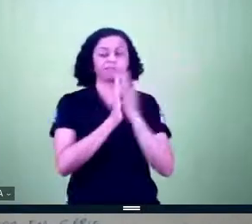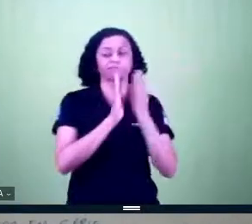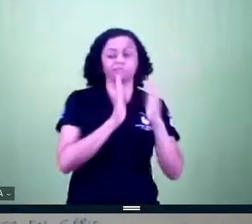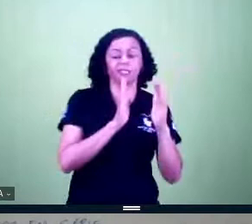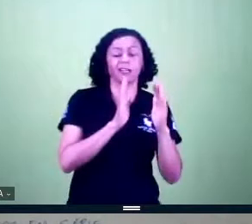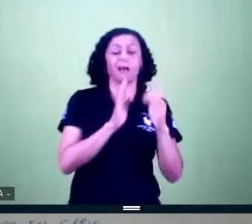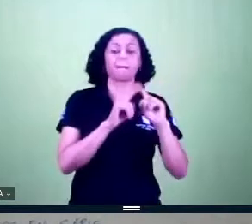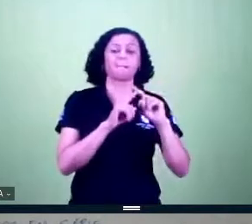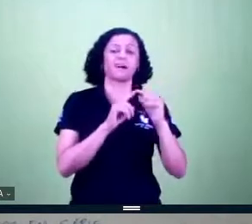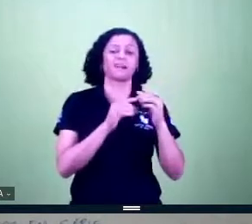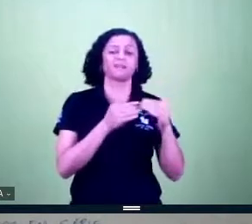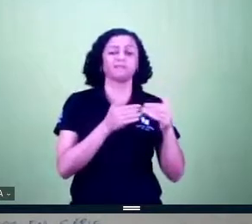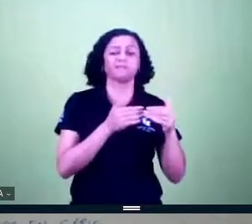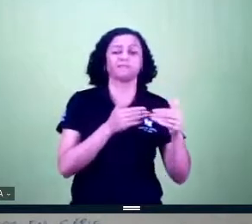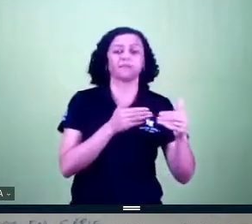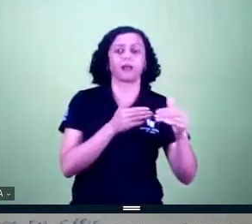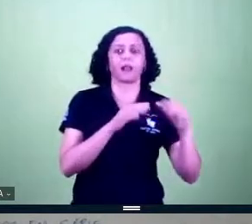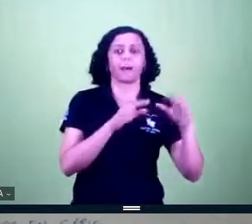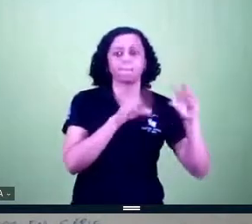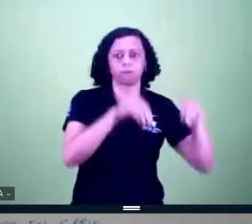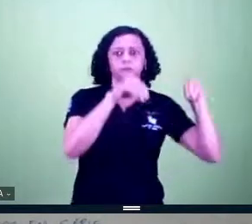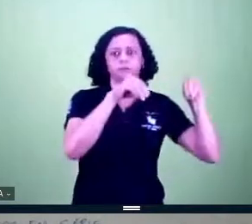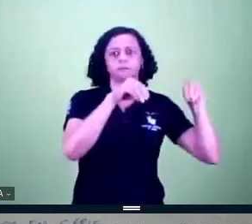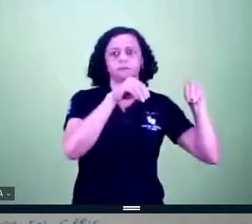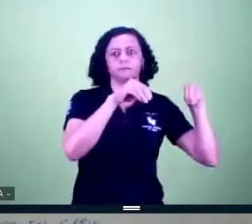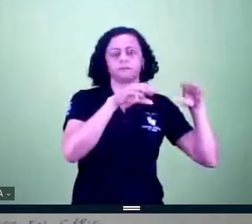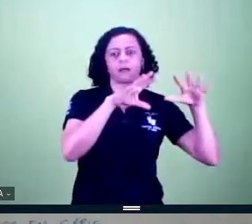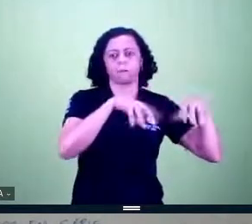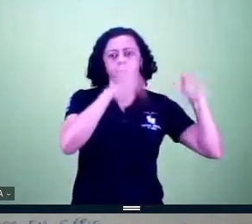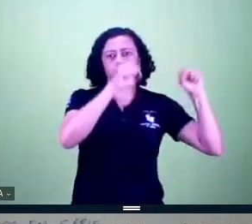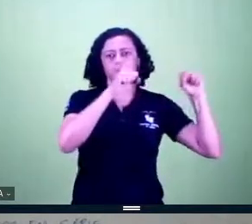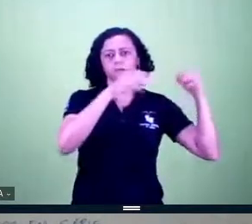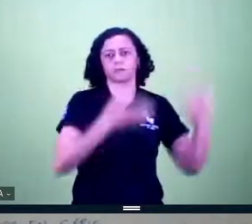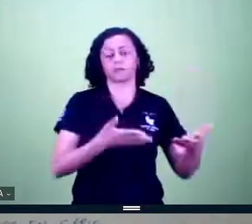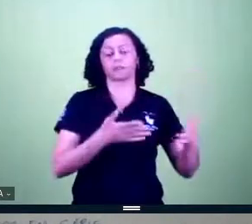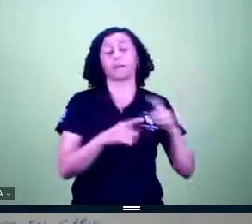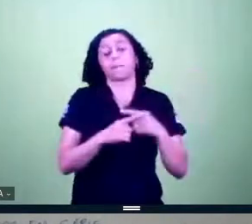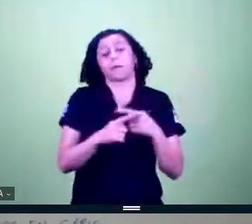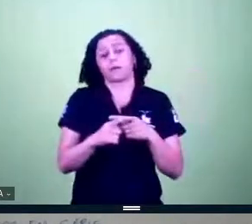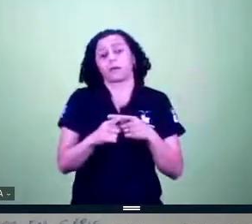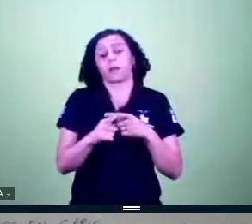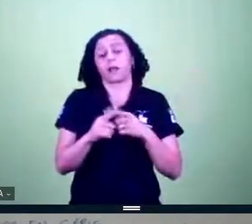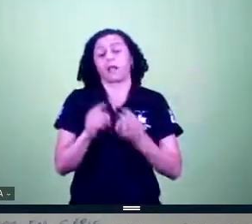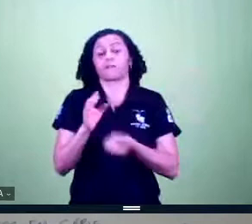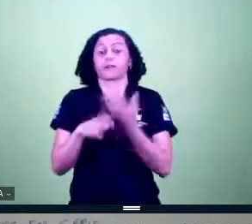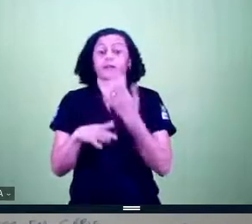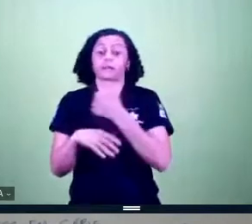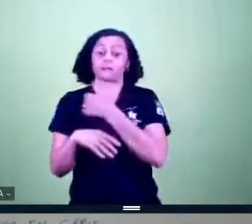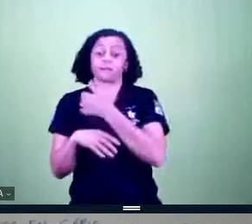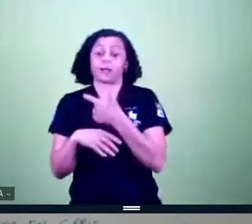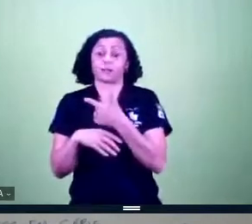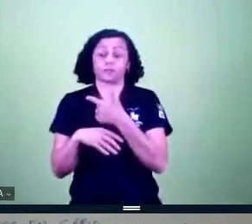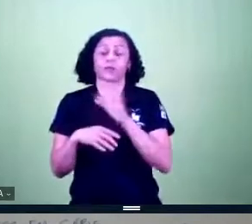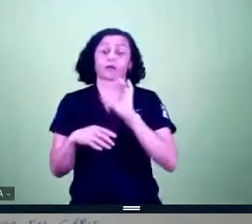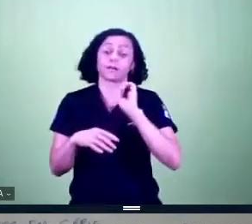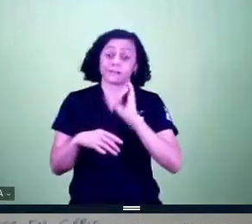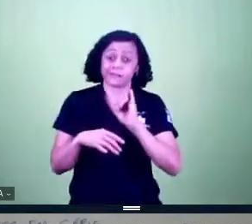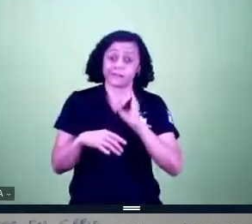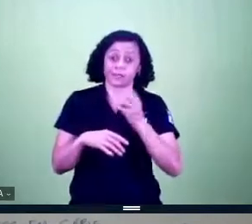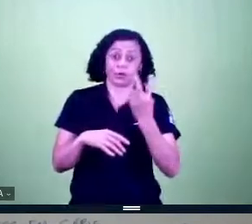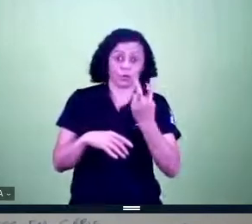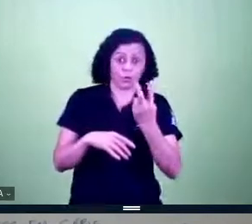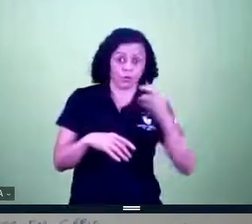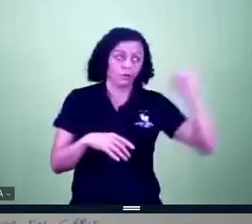de 24. Ela foi projetada para 12. O que eu faço? Se eu ligar duas lâmpadas de 12 em